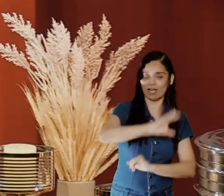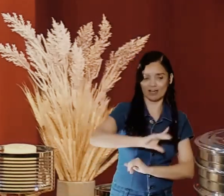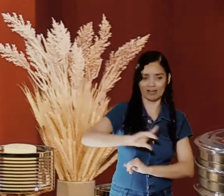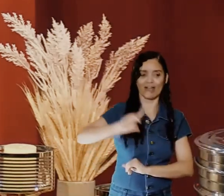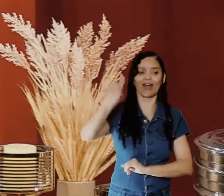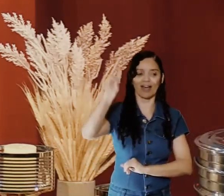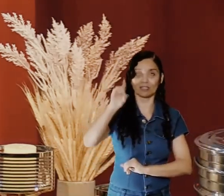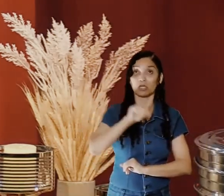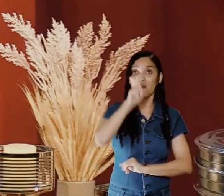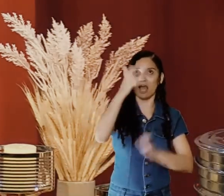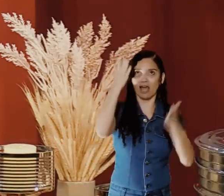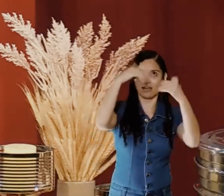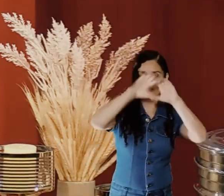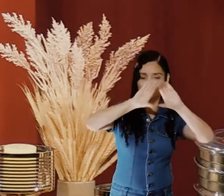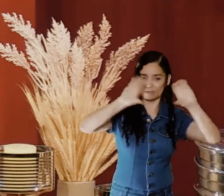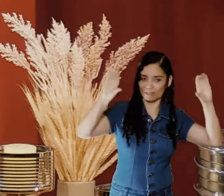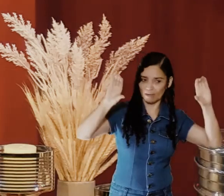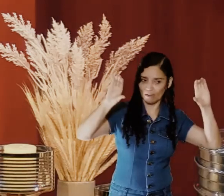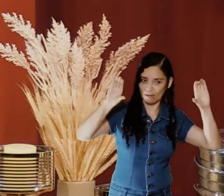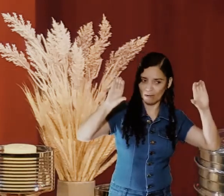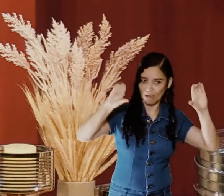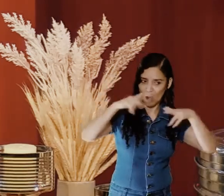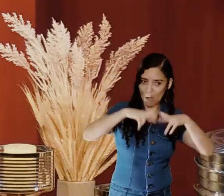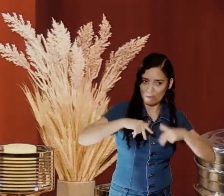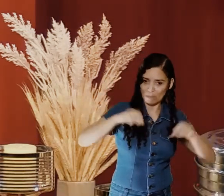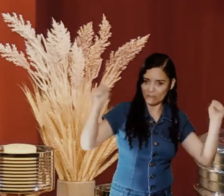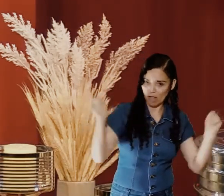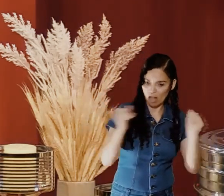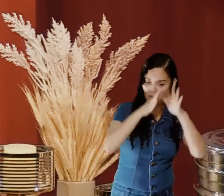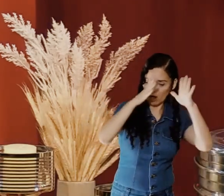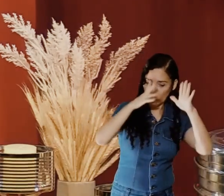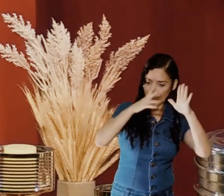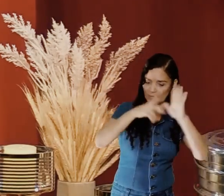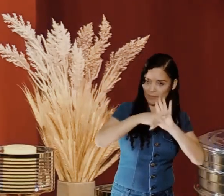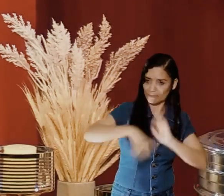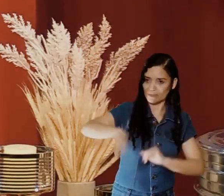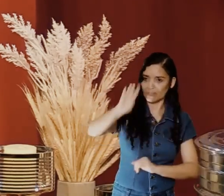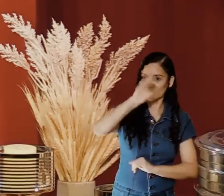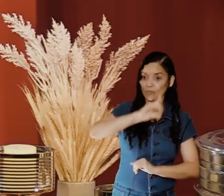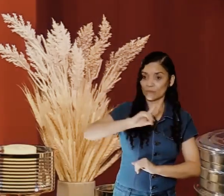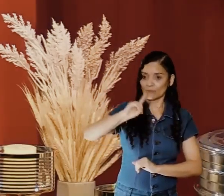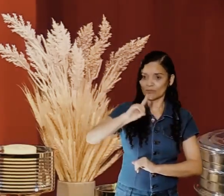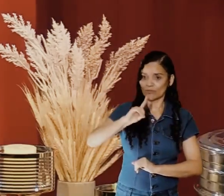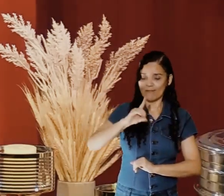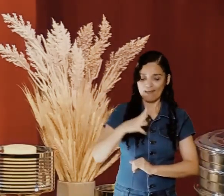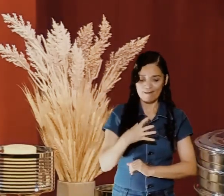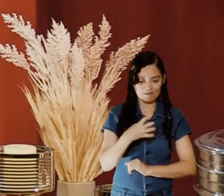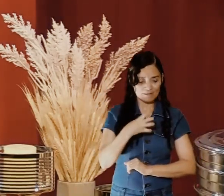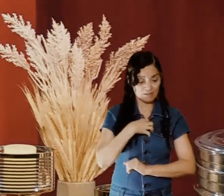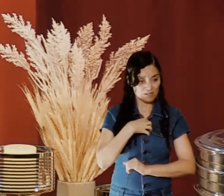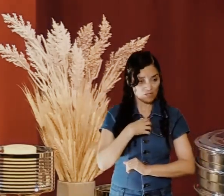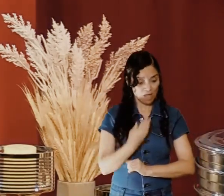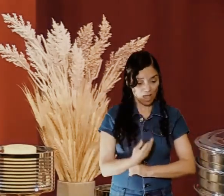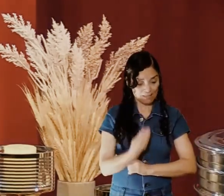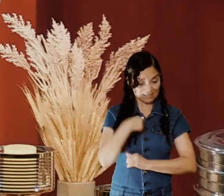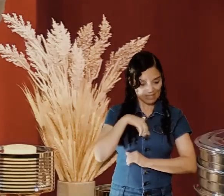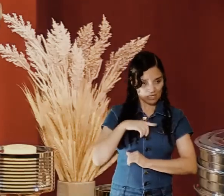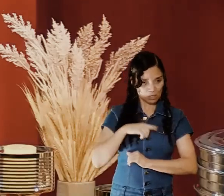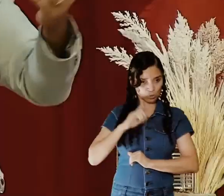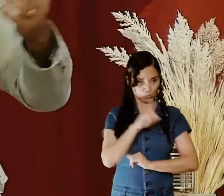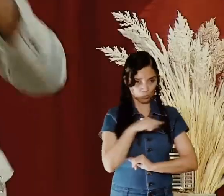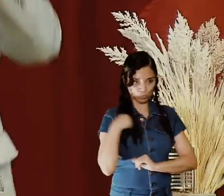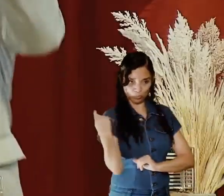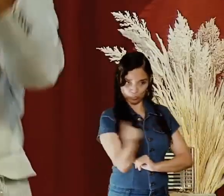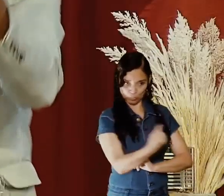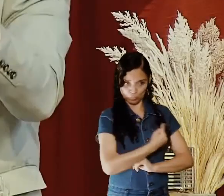transborda para todo aquele que crê. E nós fazemos parte dos homens e